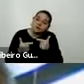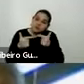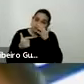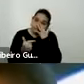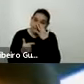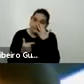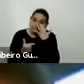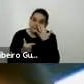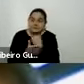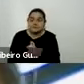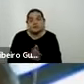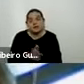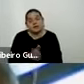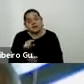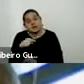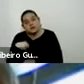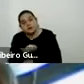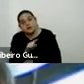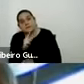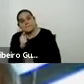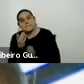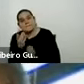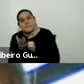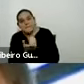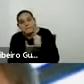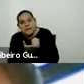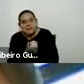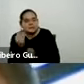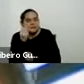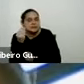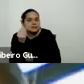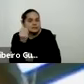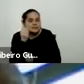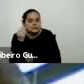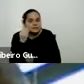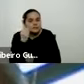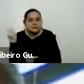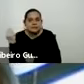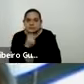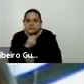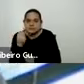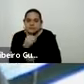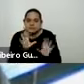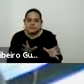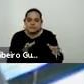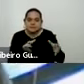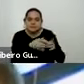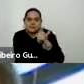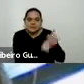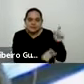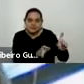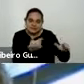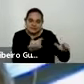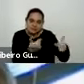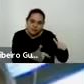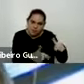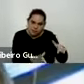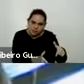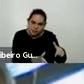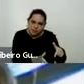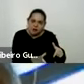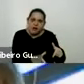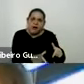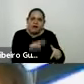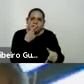lá nós fomos para a base, obviamente, com essa linha de ação e convencemos os trabalhadores naquelas empresas que fecharam esses acordos, que tu citou,